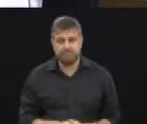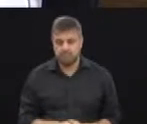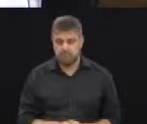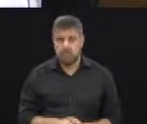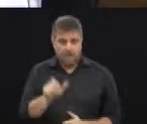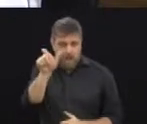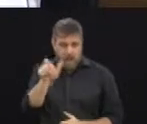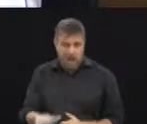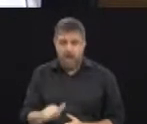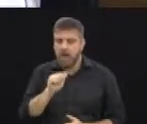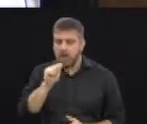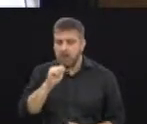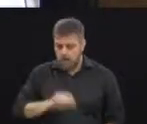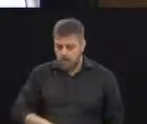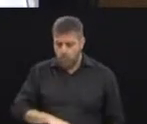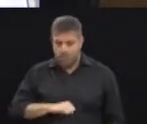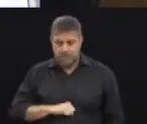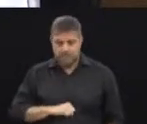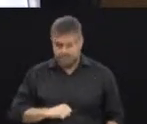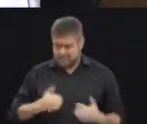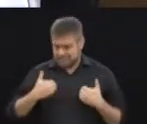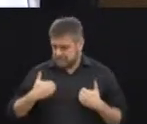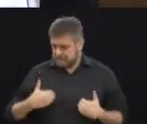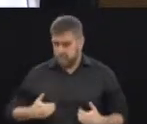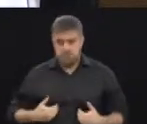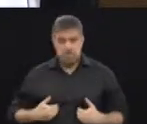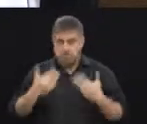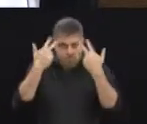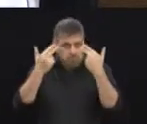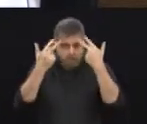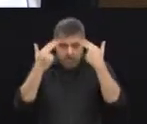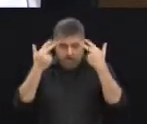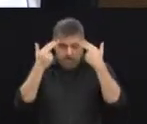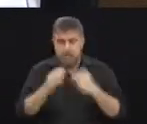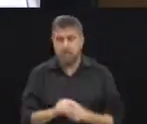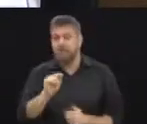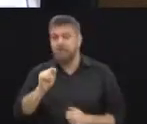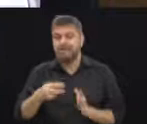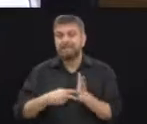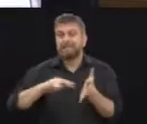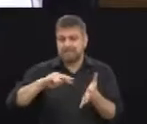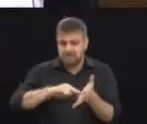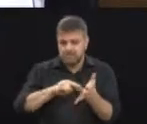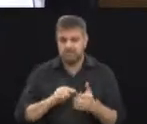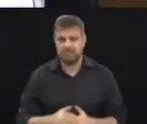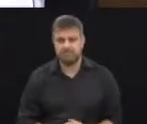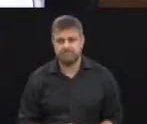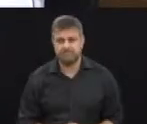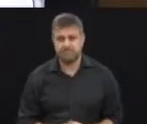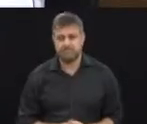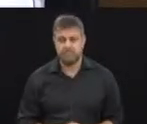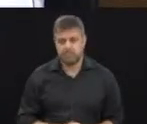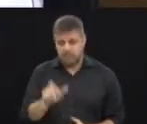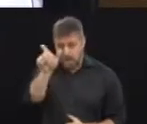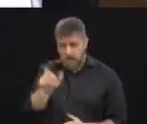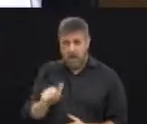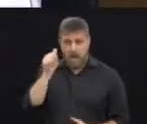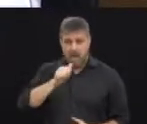tem menstruação, mas ela não tem nenhuma clínica. O que seria essa clínica?